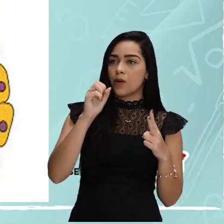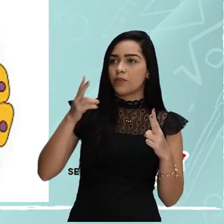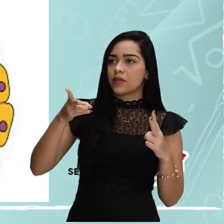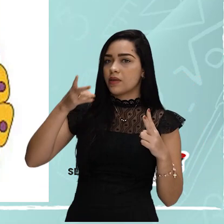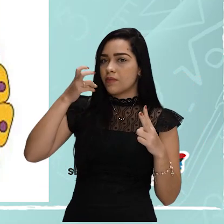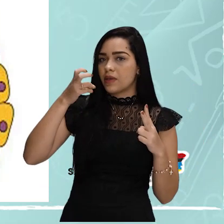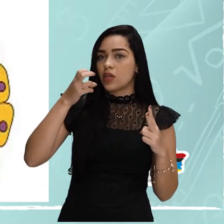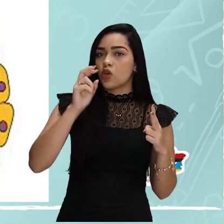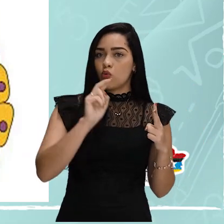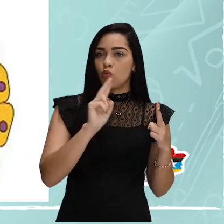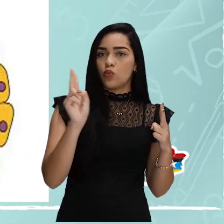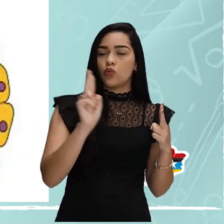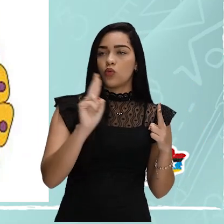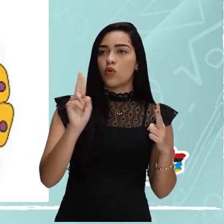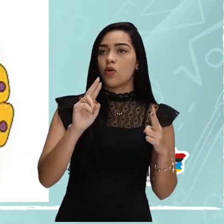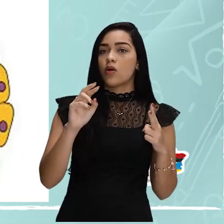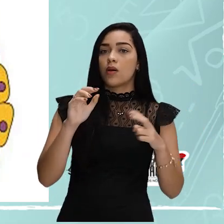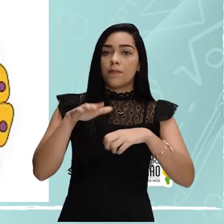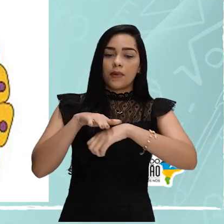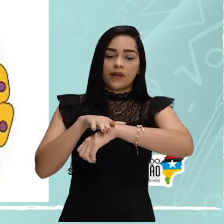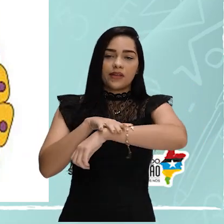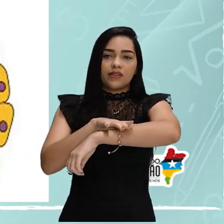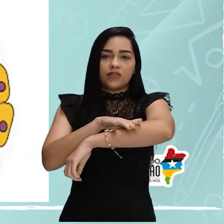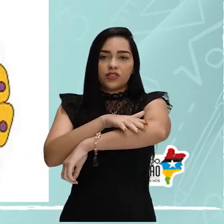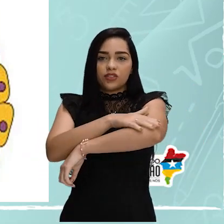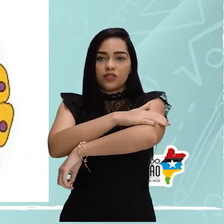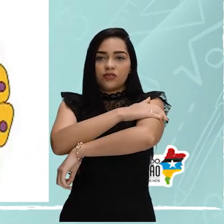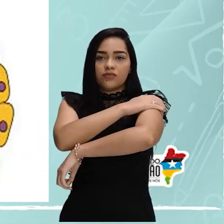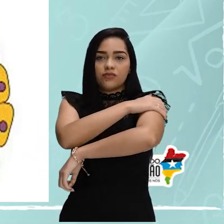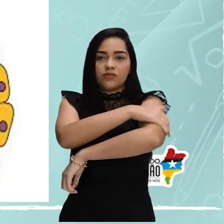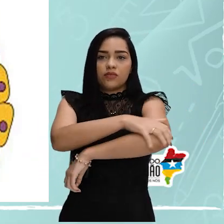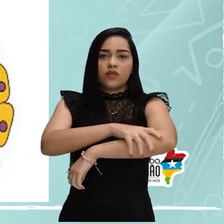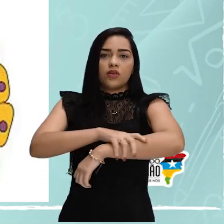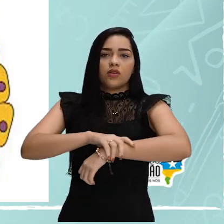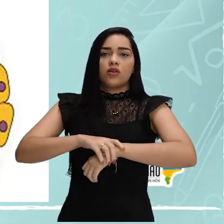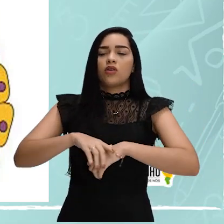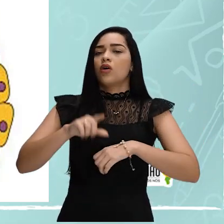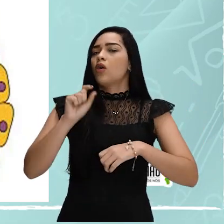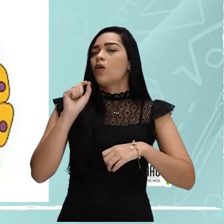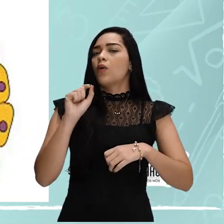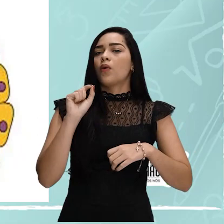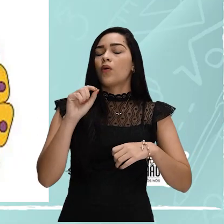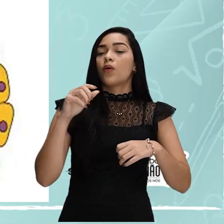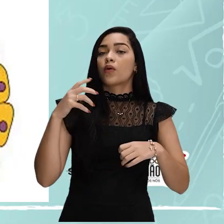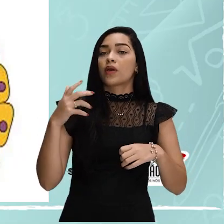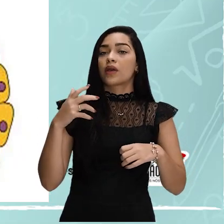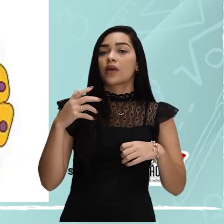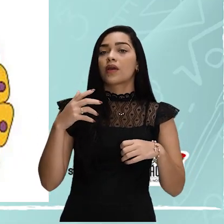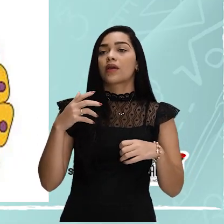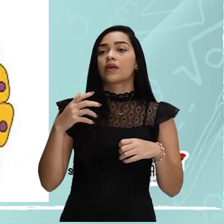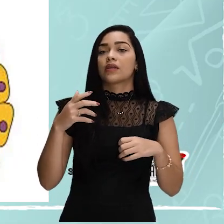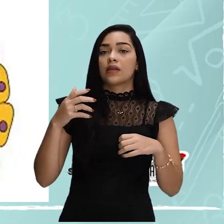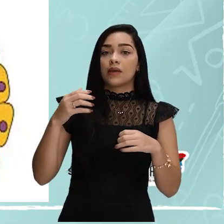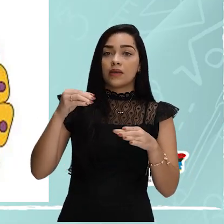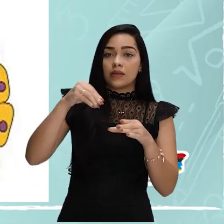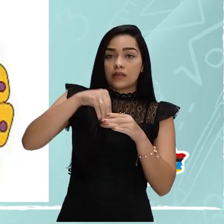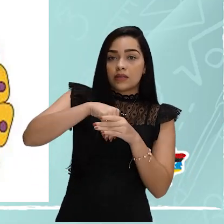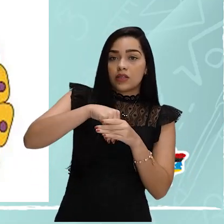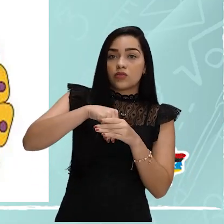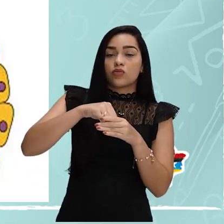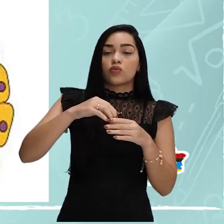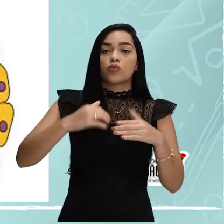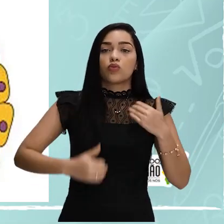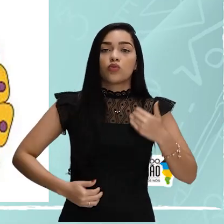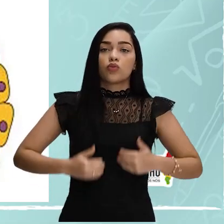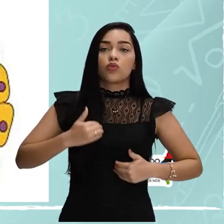observar pelo próprio nome, serve para revestir. Revestir o que, professor? Cavidades internas dos nossos